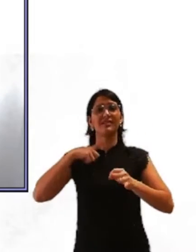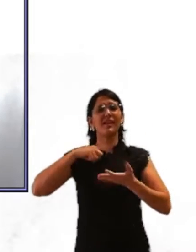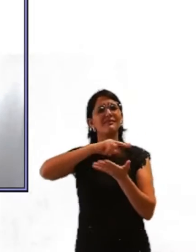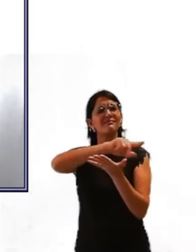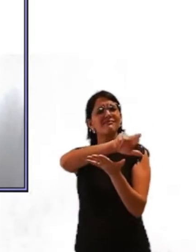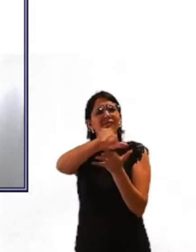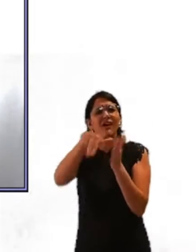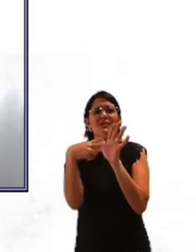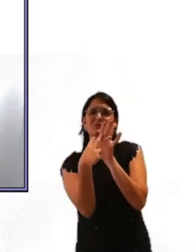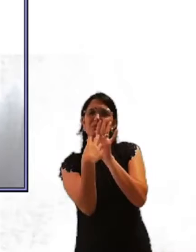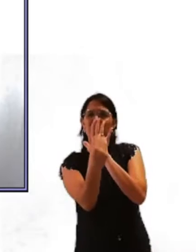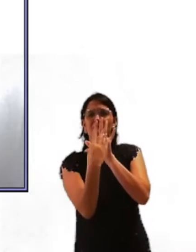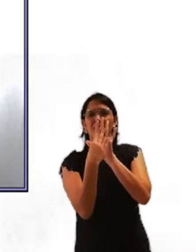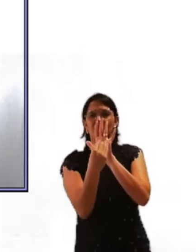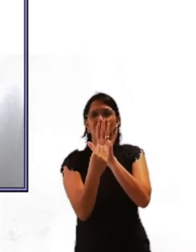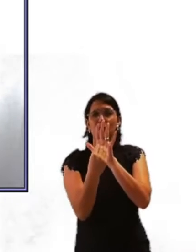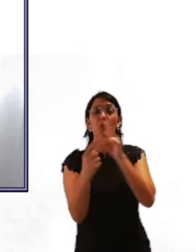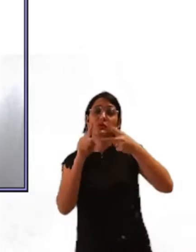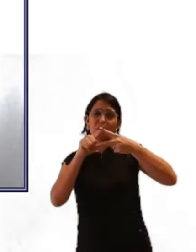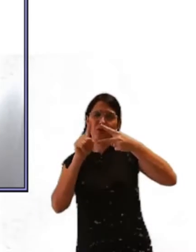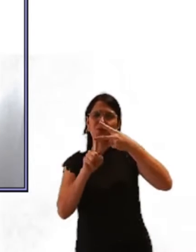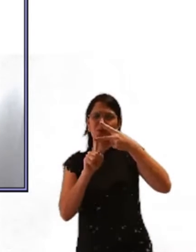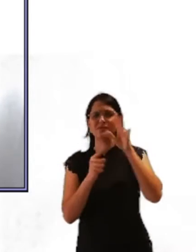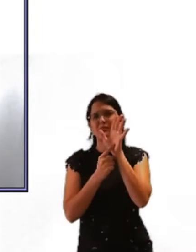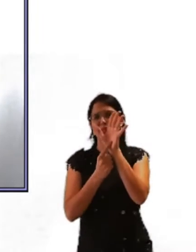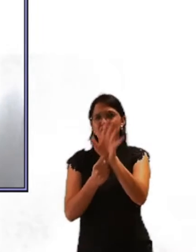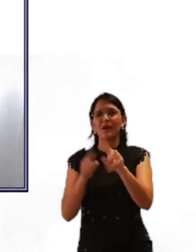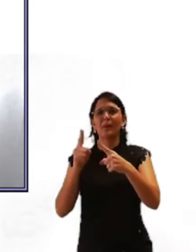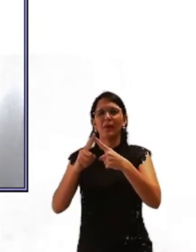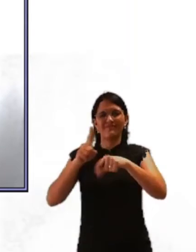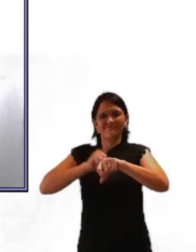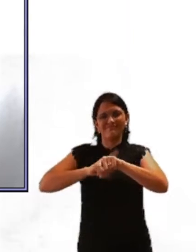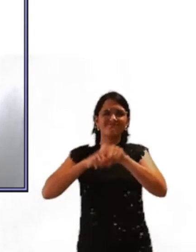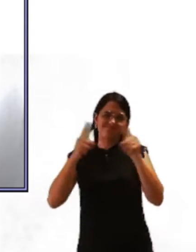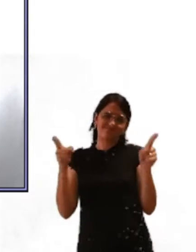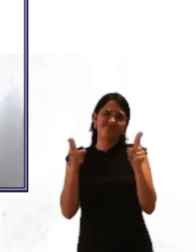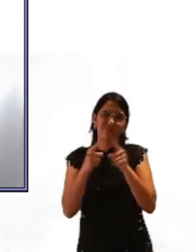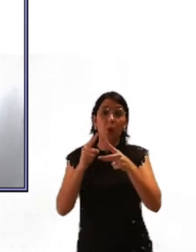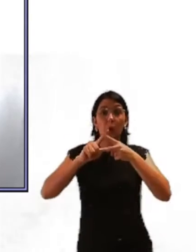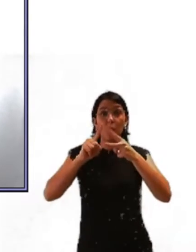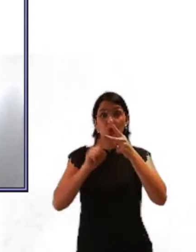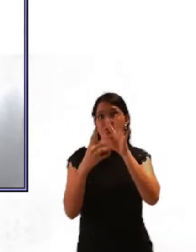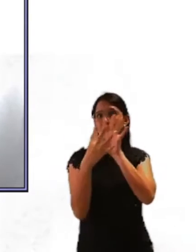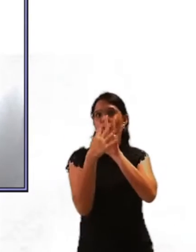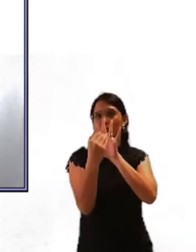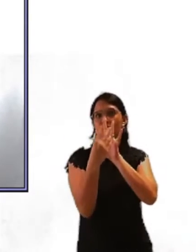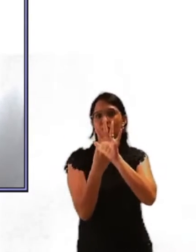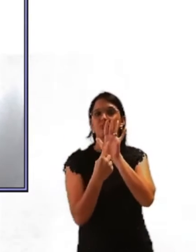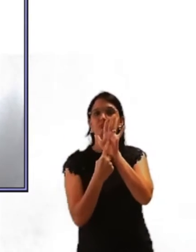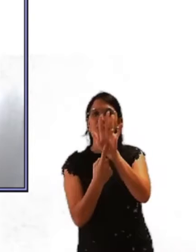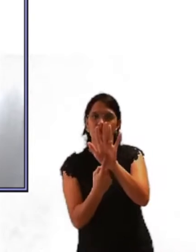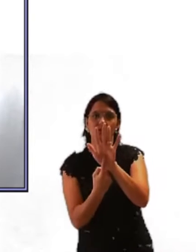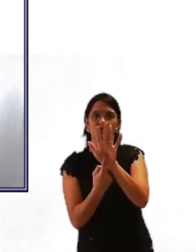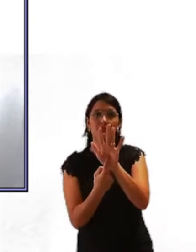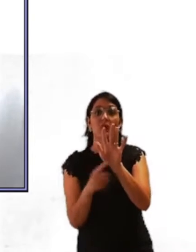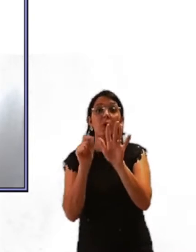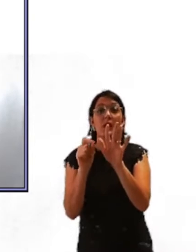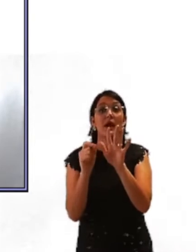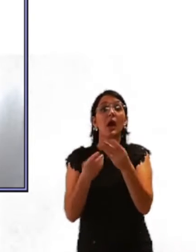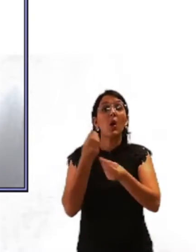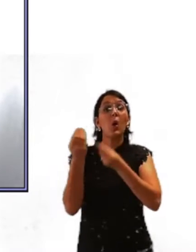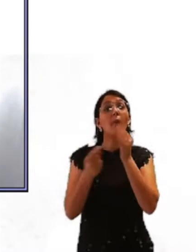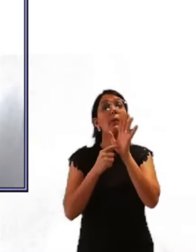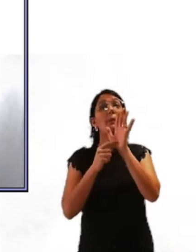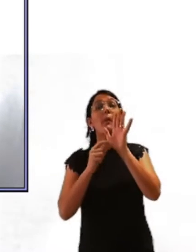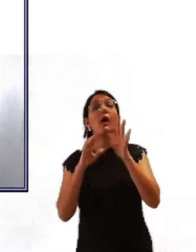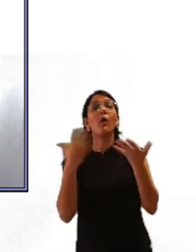trouxe dois aqui, em razão do nosso tempo ser mais curto, eu trouxe dois modelos. Como a ideia aqui é problematizar, apresentar para vocês